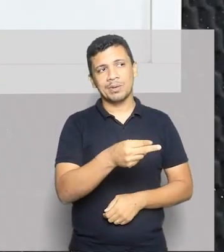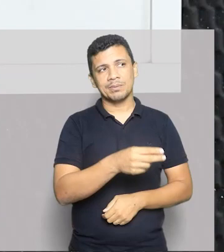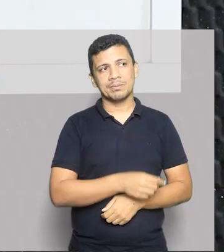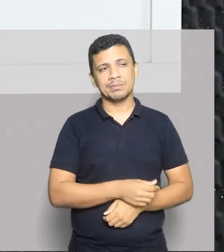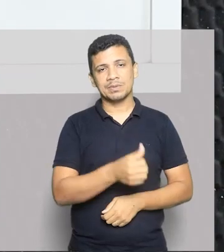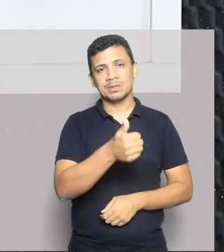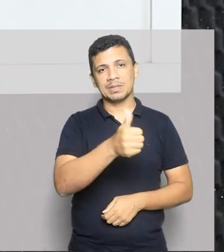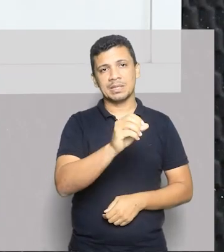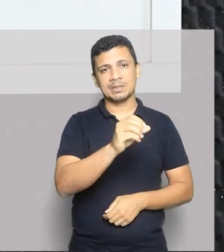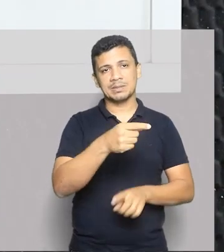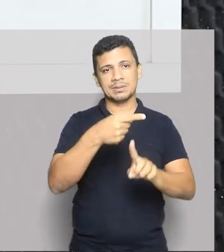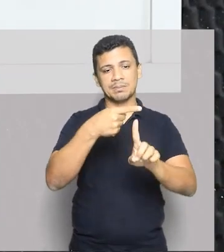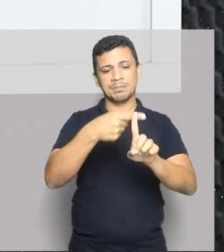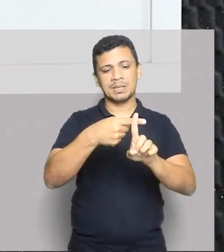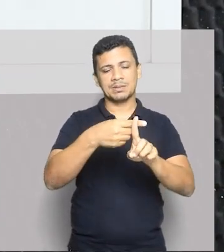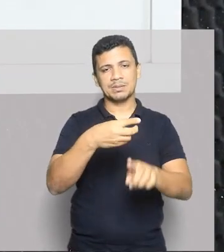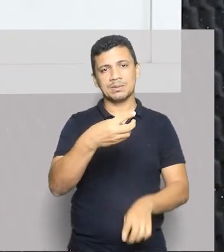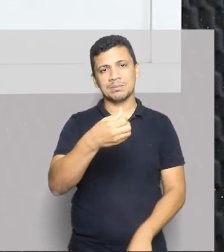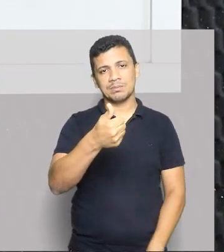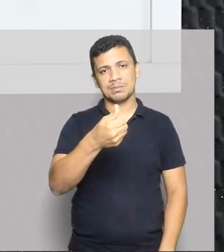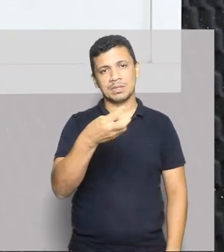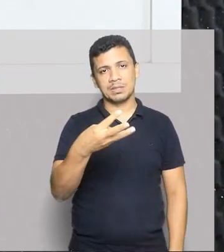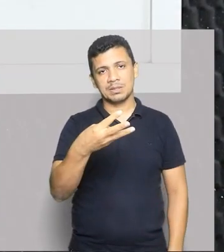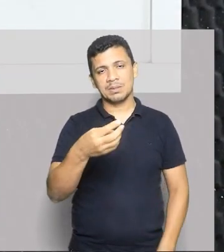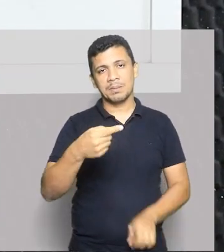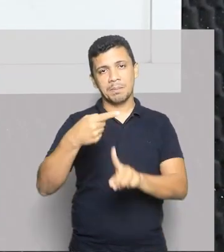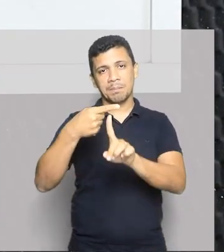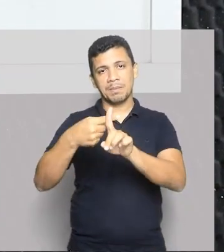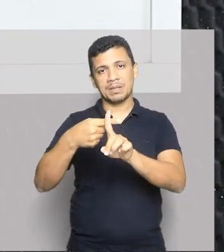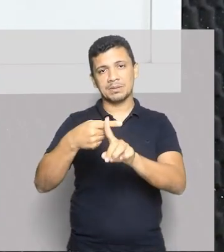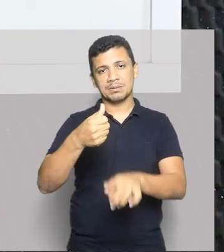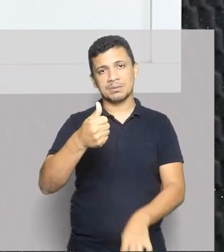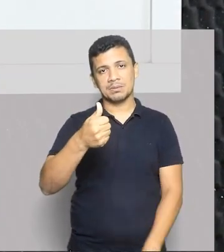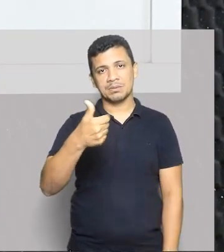o 13, com o 12,